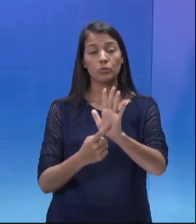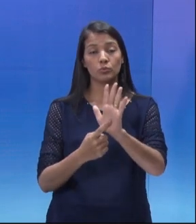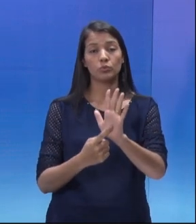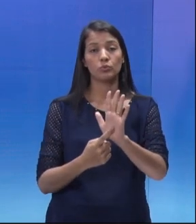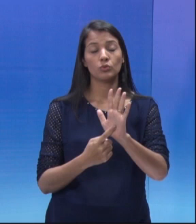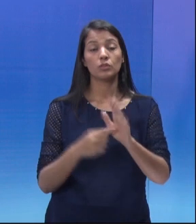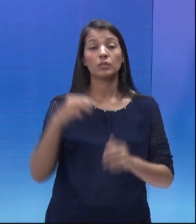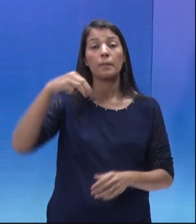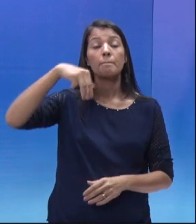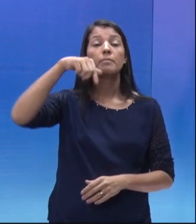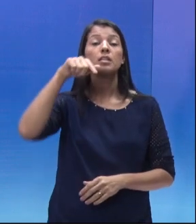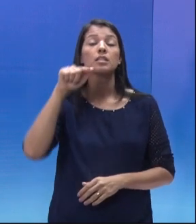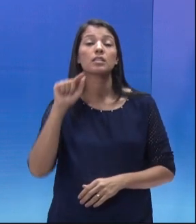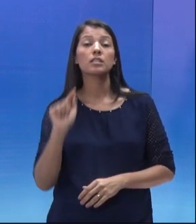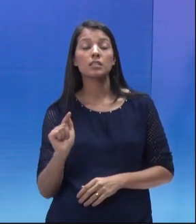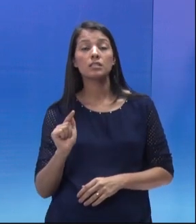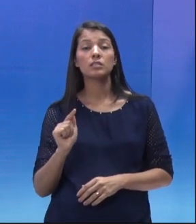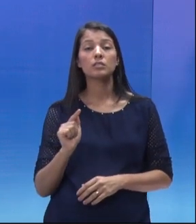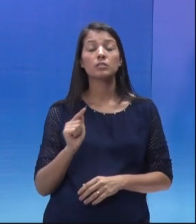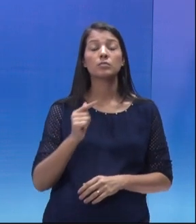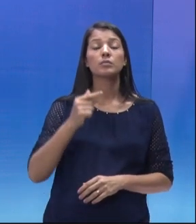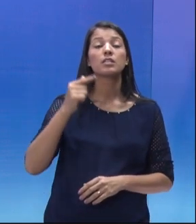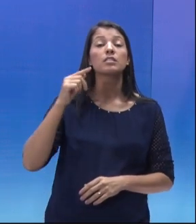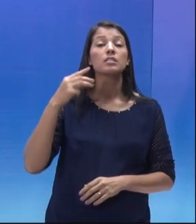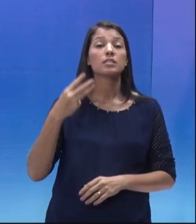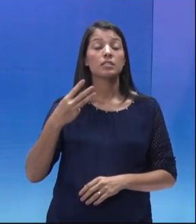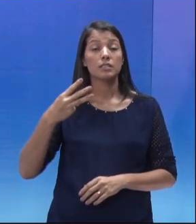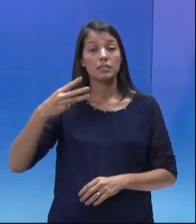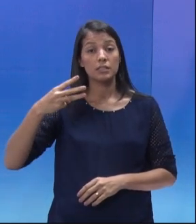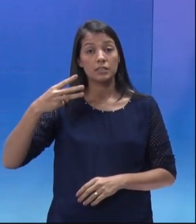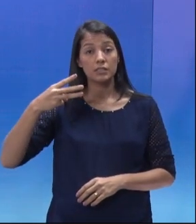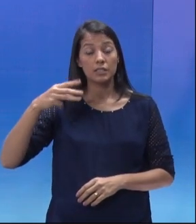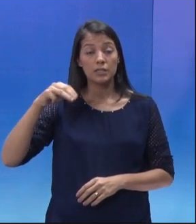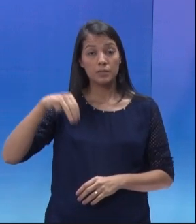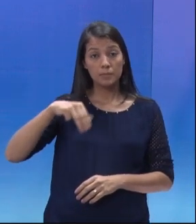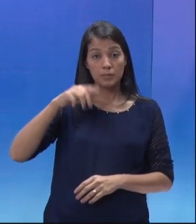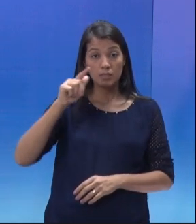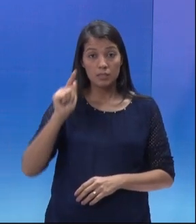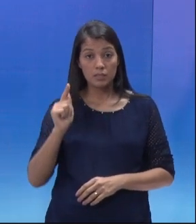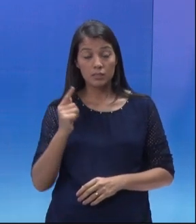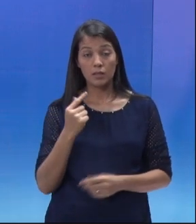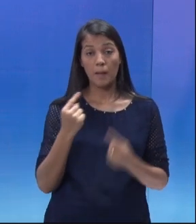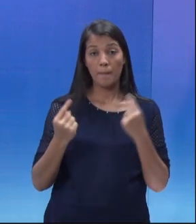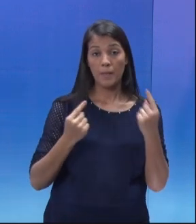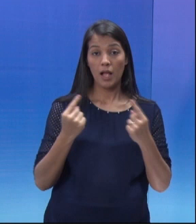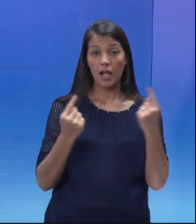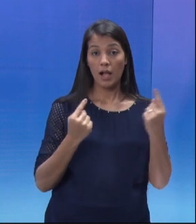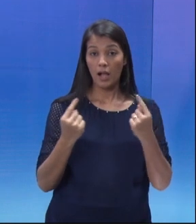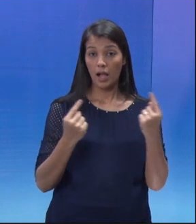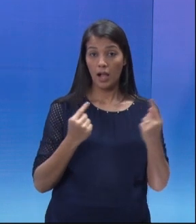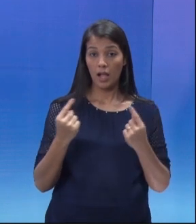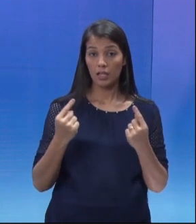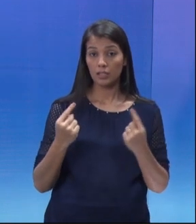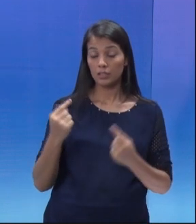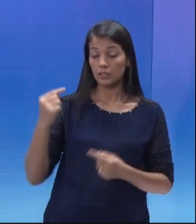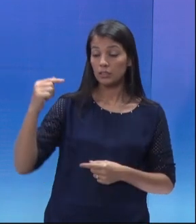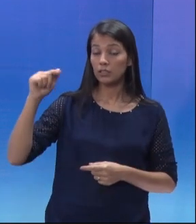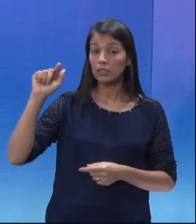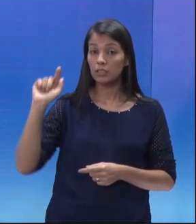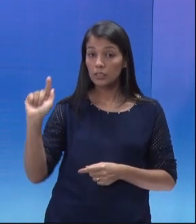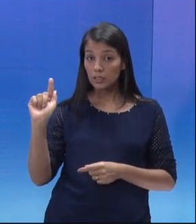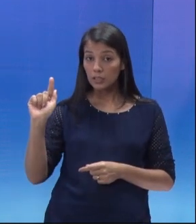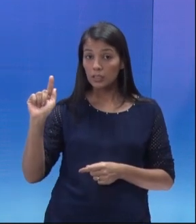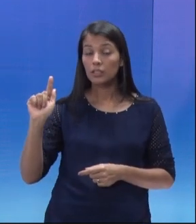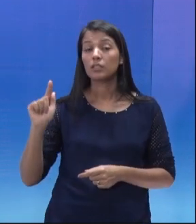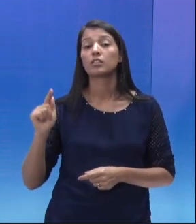3 mg por grama de ração. Foram administradas para cada grupo de cobaia. Cada rato consumiu 100 gramas